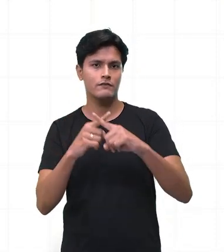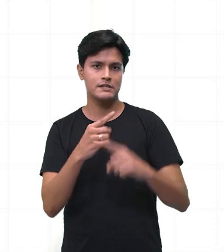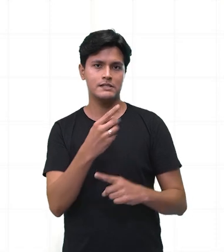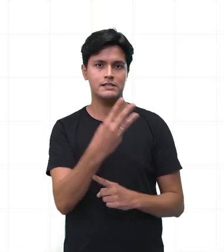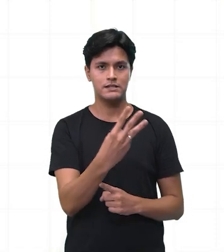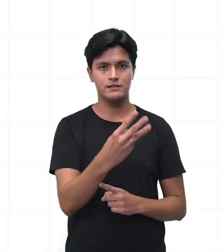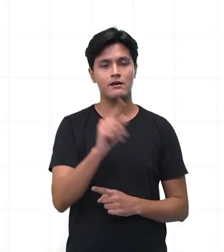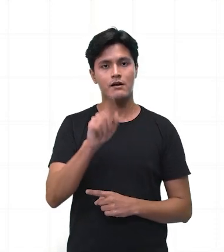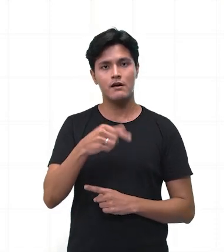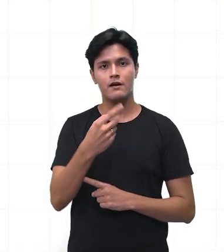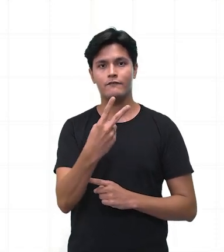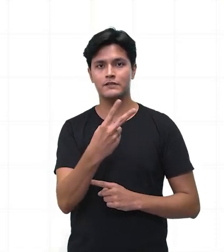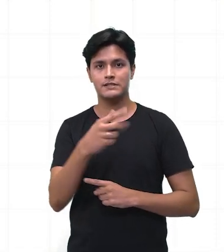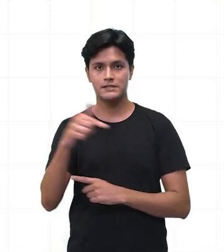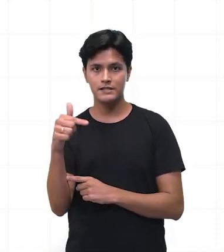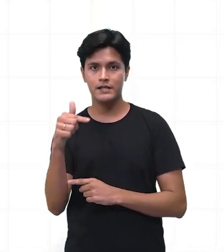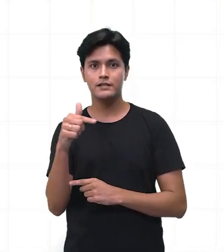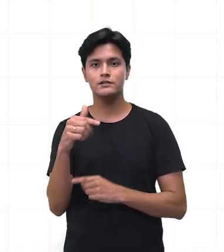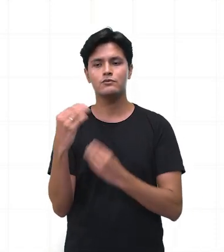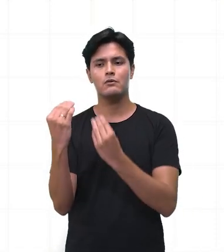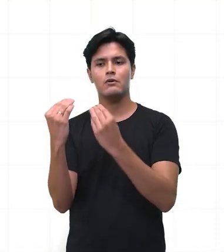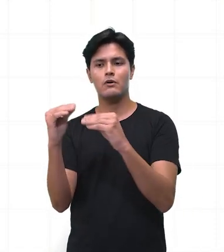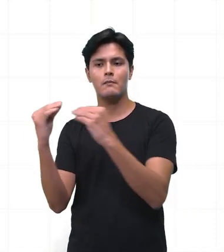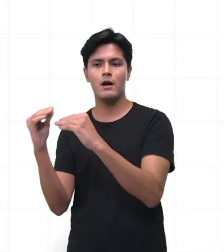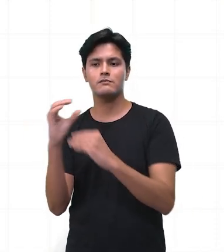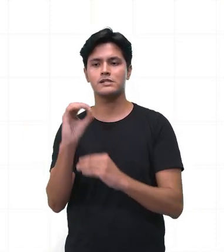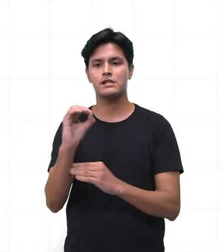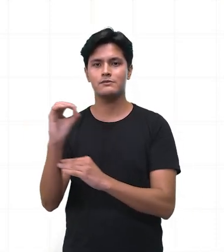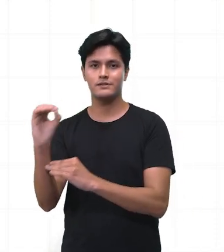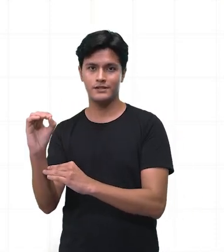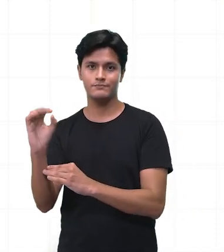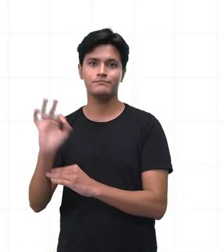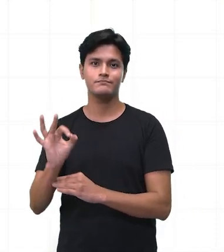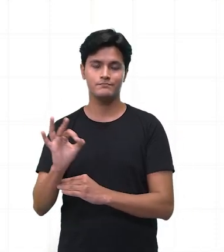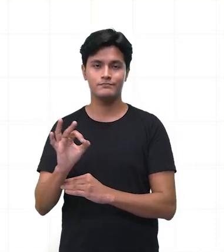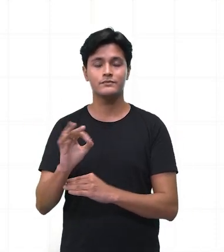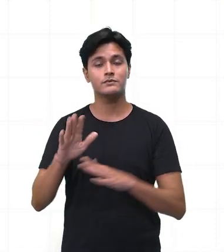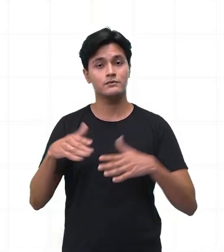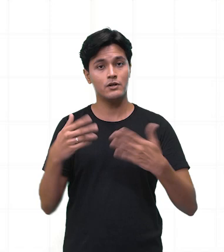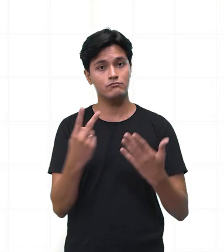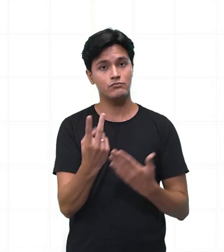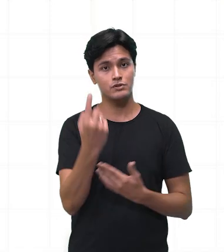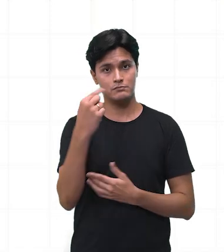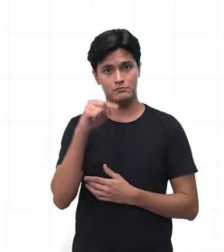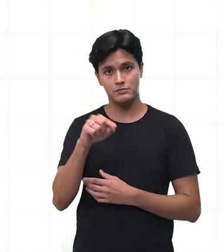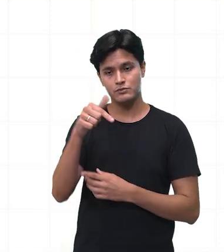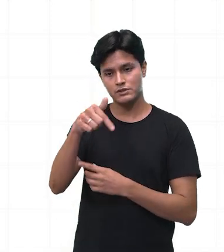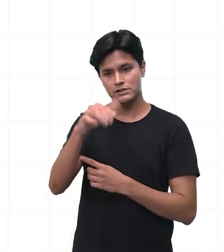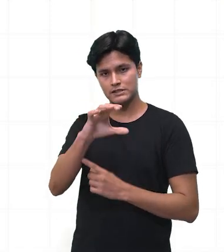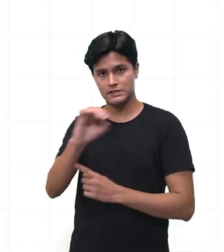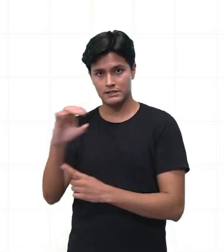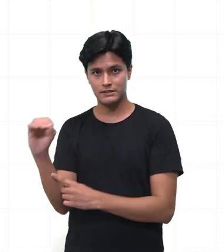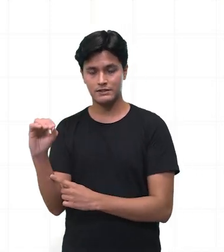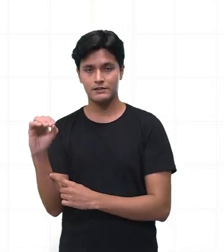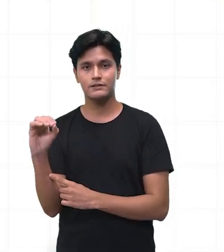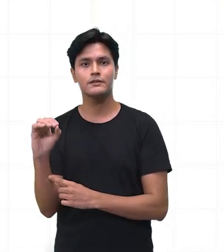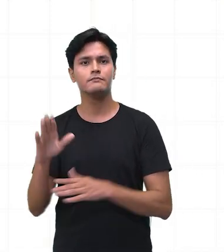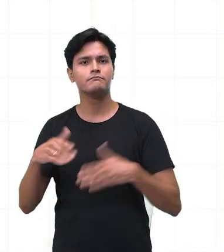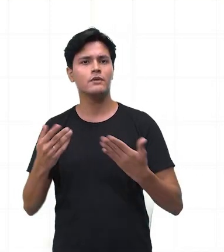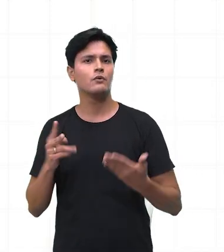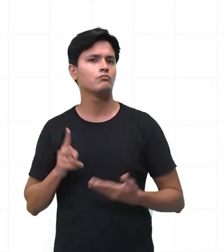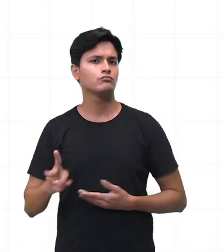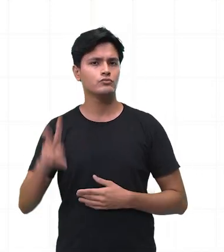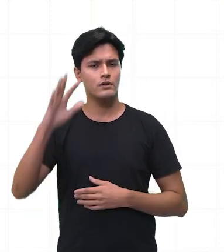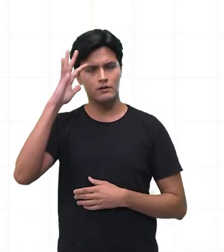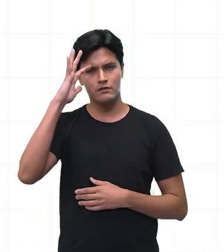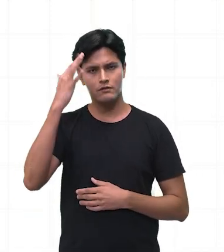os zeros aqui, né? Os 2 zeros, então vai ficar 2.700. O que mais? Eu vou só continuando aí, resolvendo para encontrar o